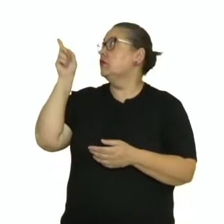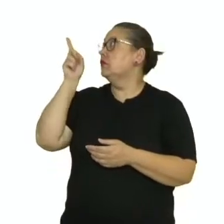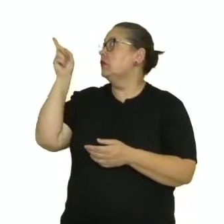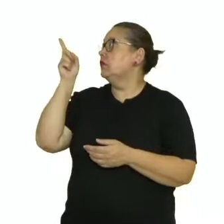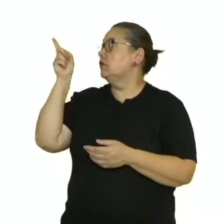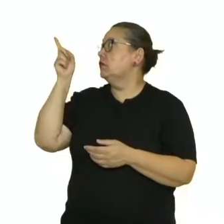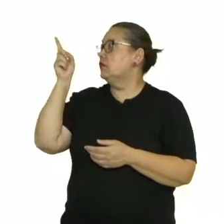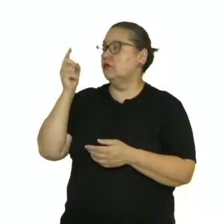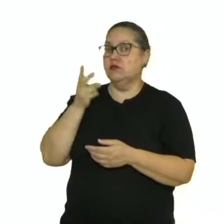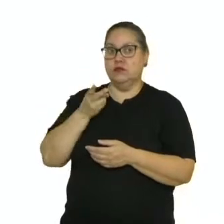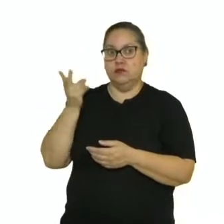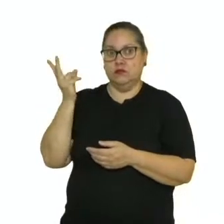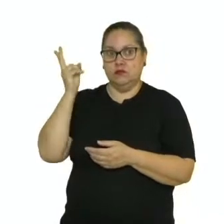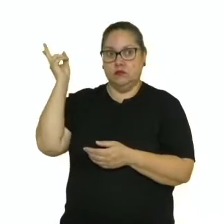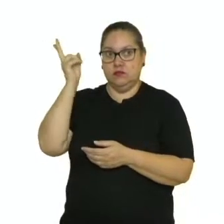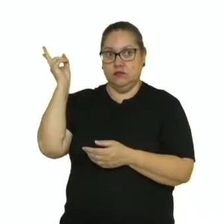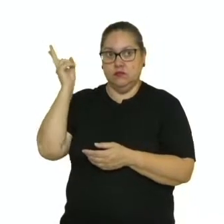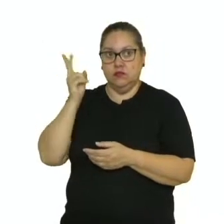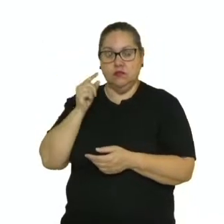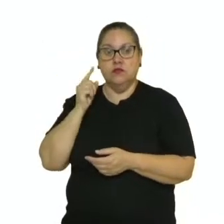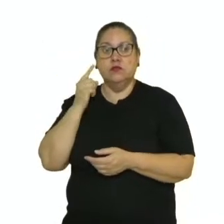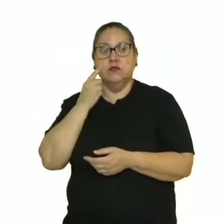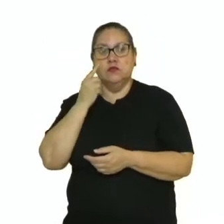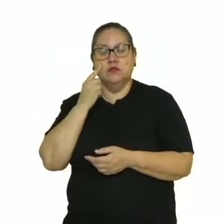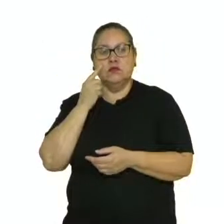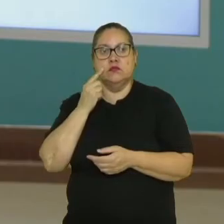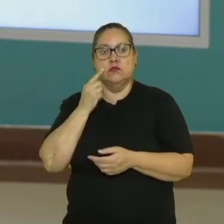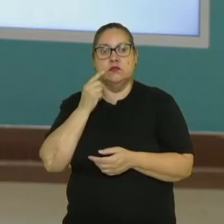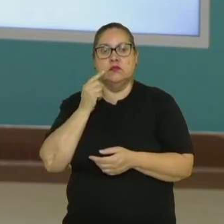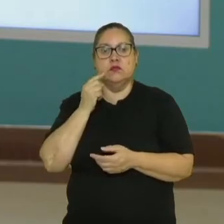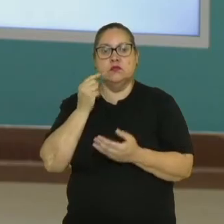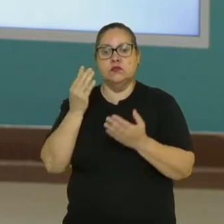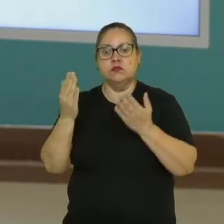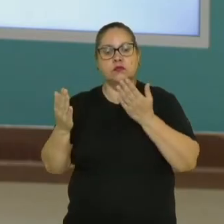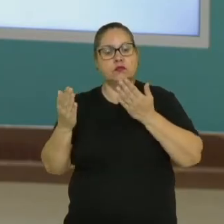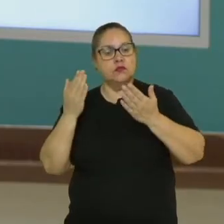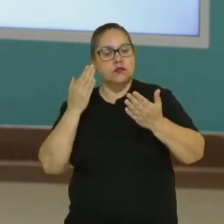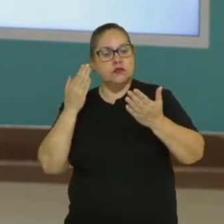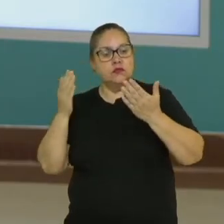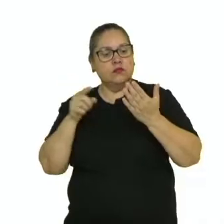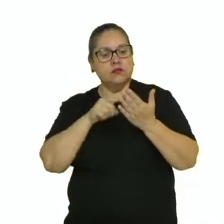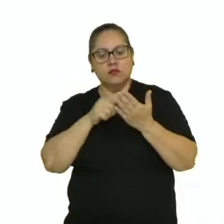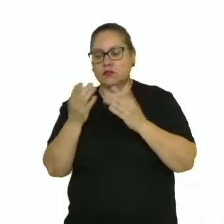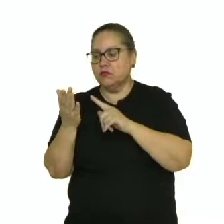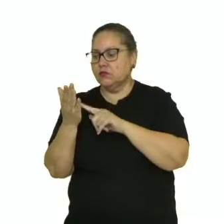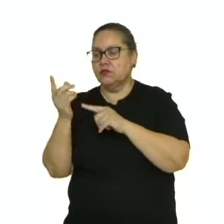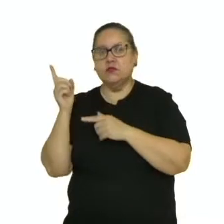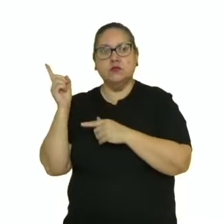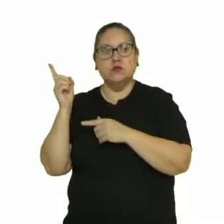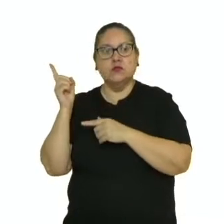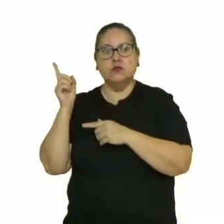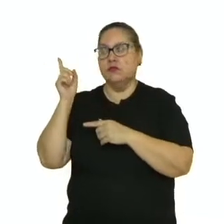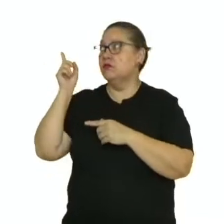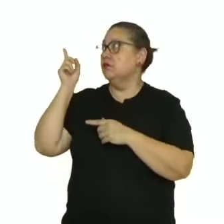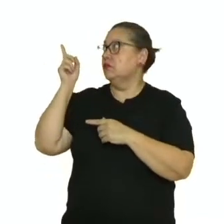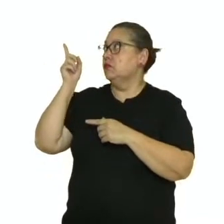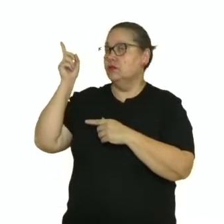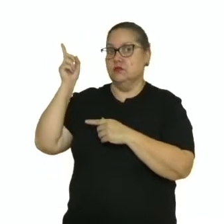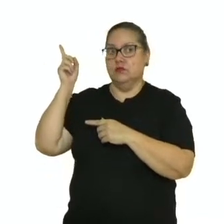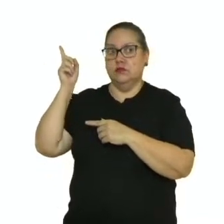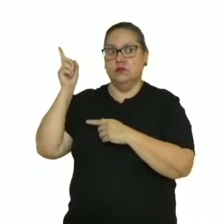nessas duas imagens. Isso mesmo, nós vamos fazer um comparativo. Na esquerda, nós temos